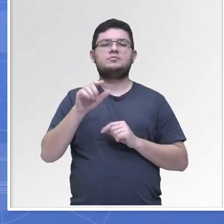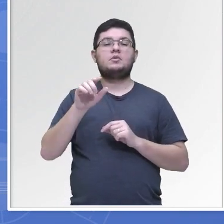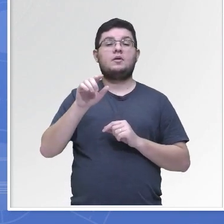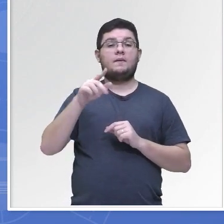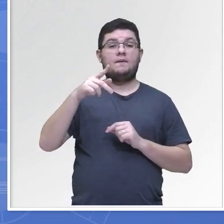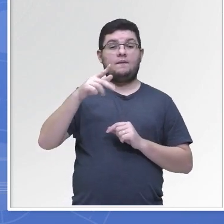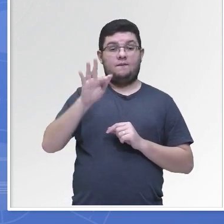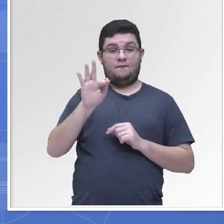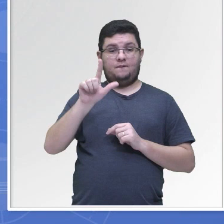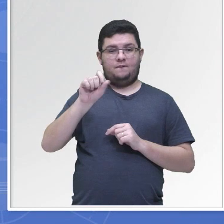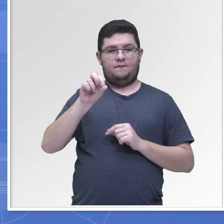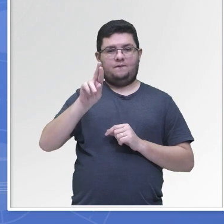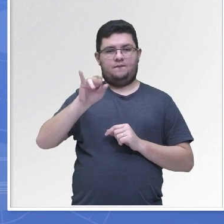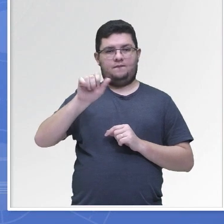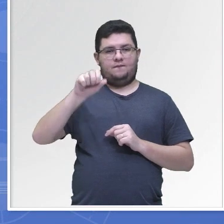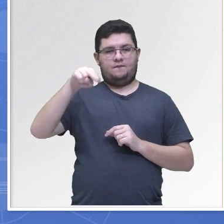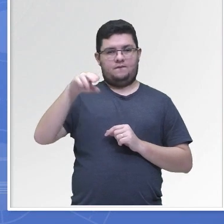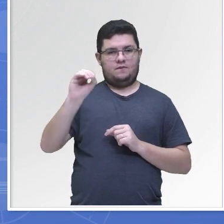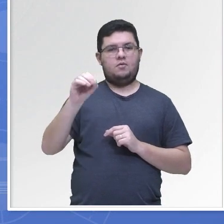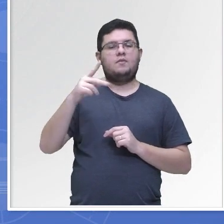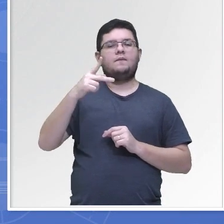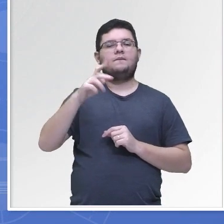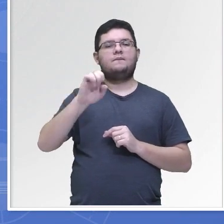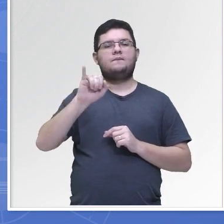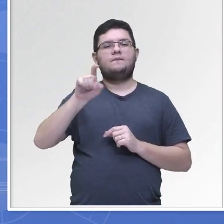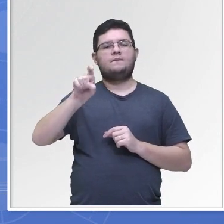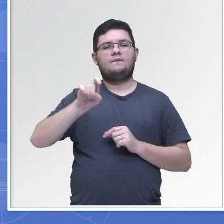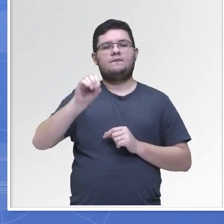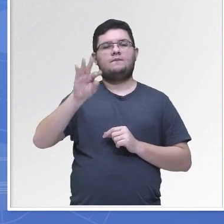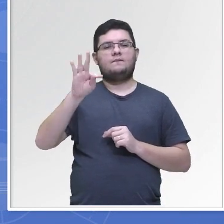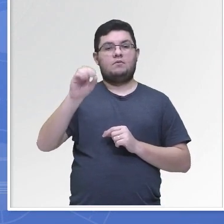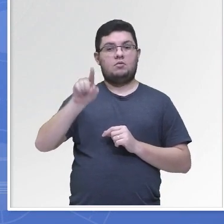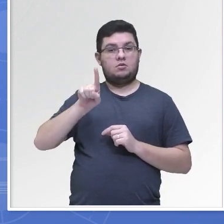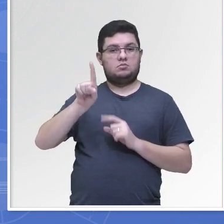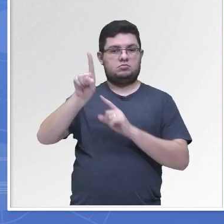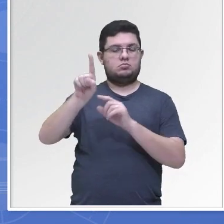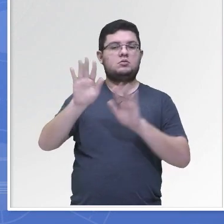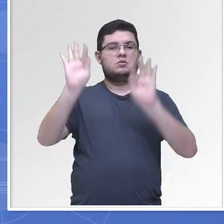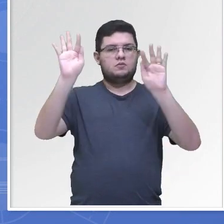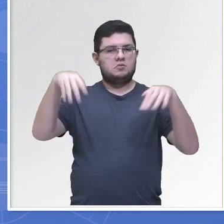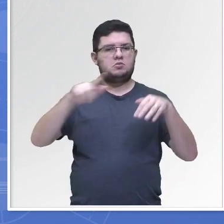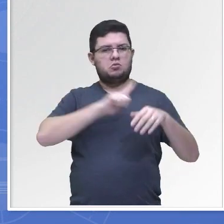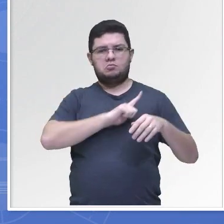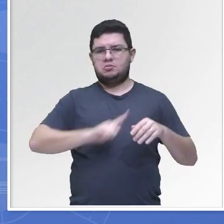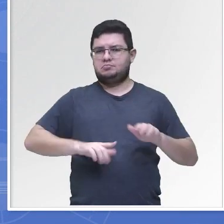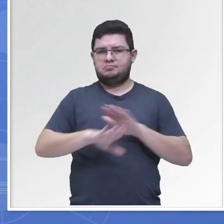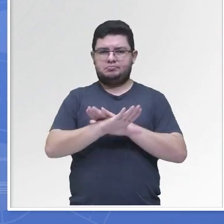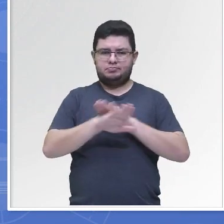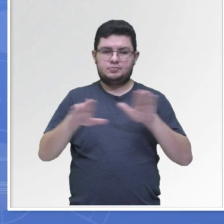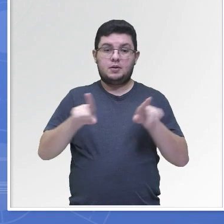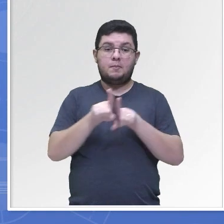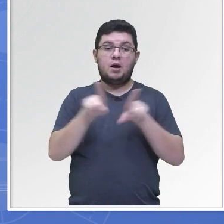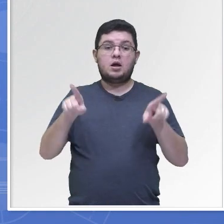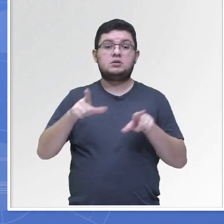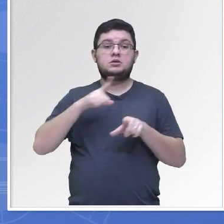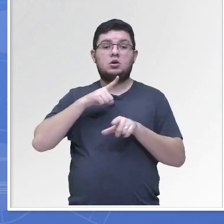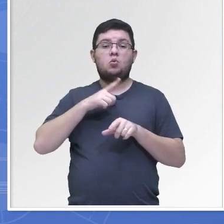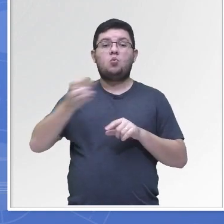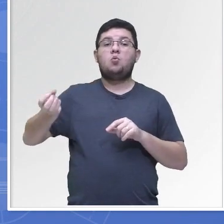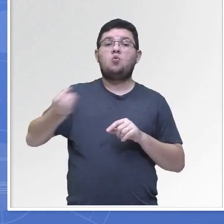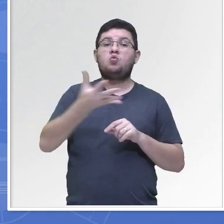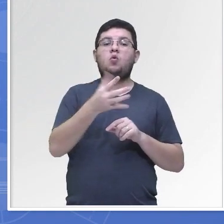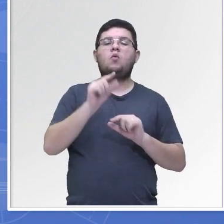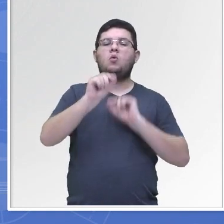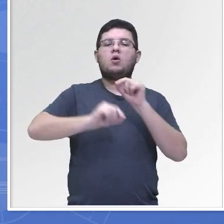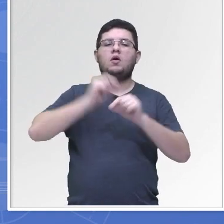Então, após o seu governo, ocorrem as primeiras eleições diretas, mas lembrando daquelas regrinhas.